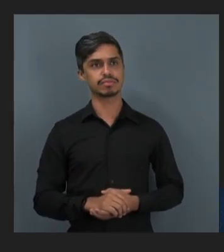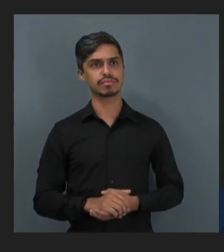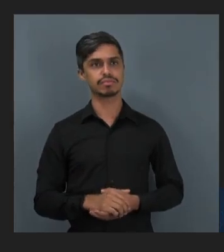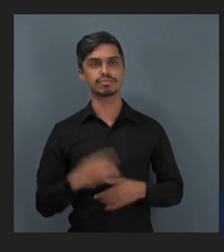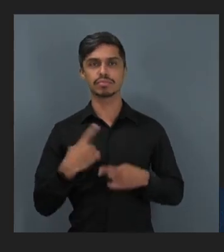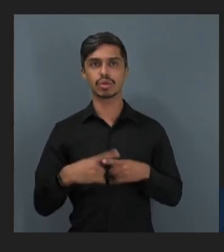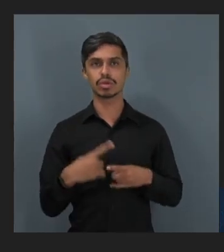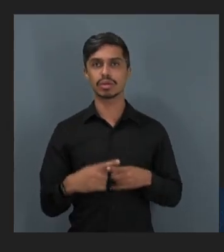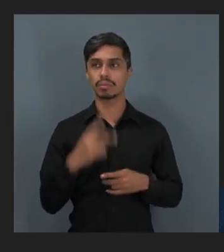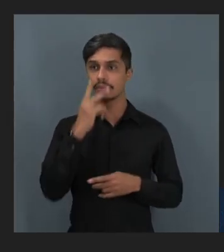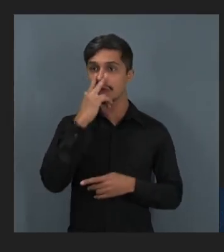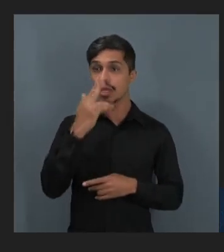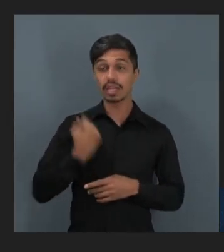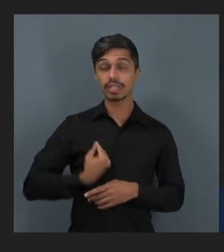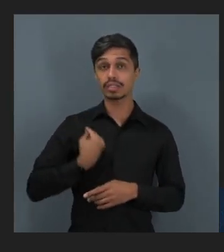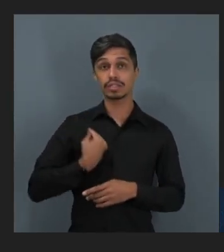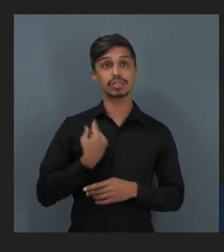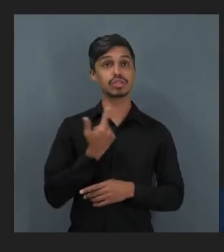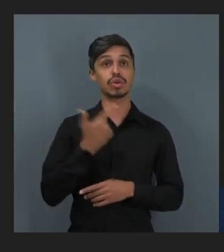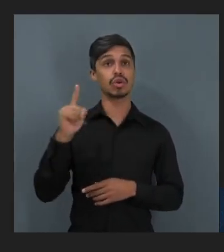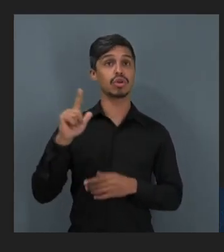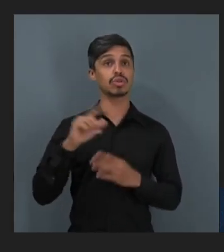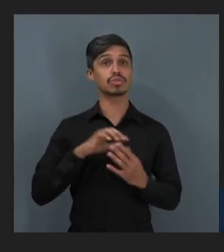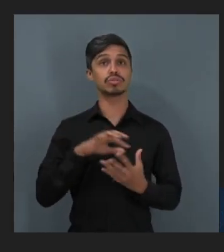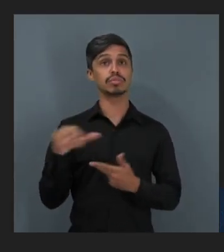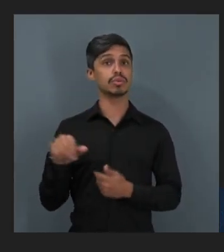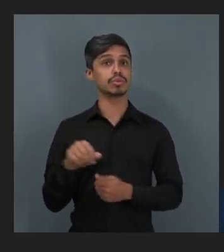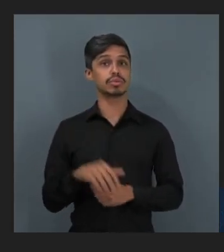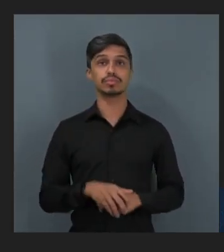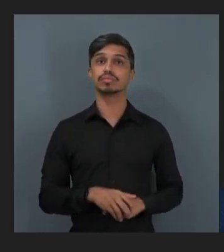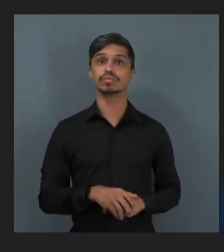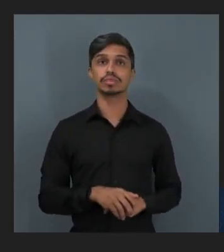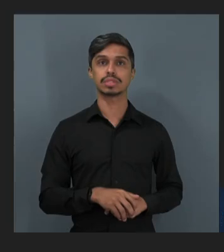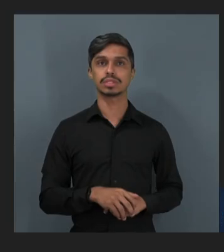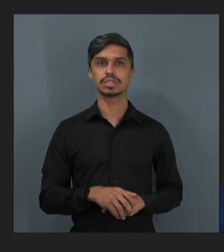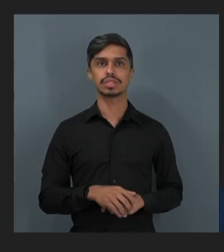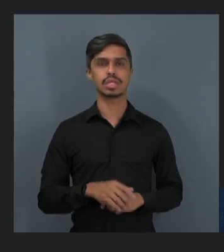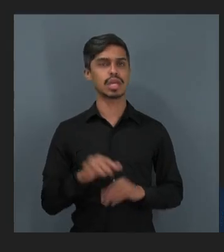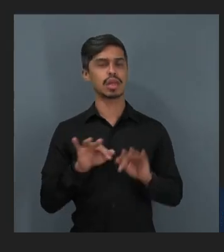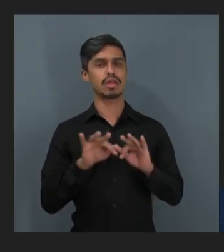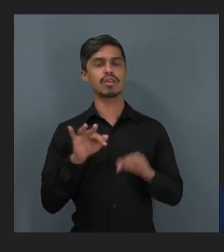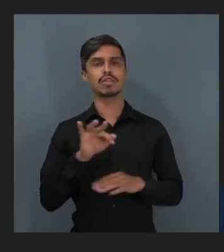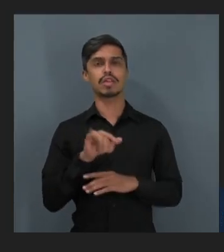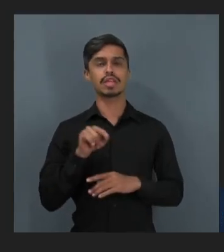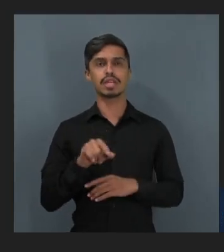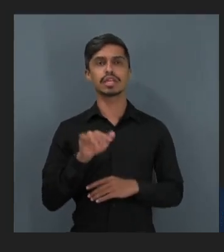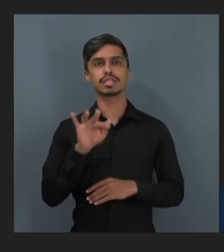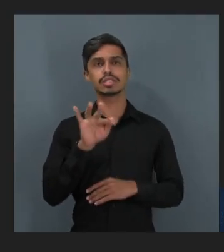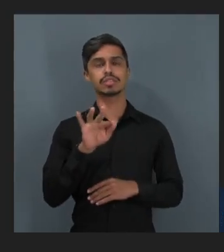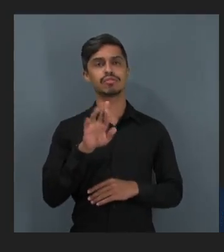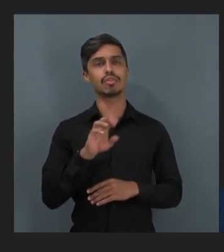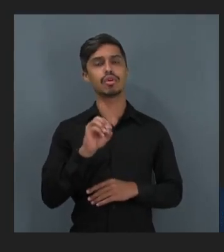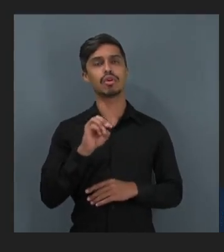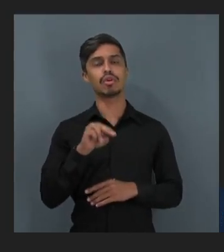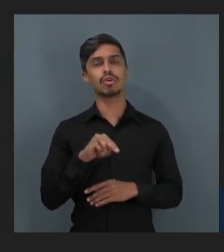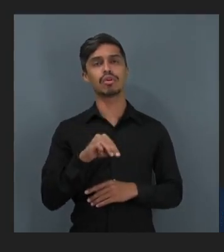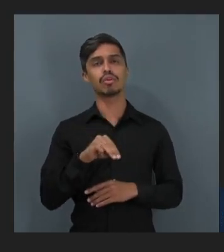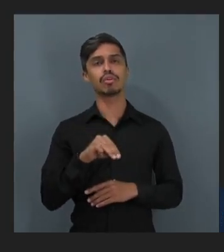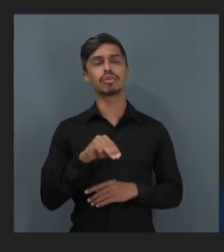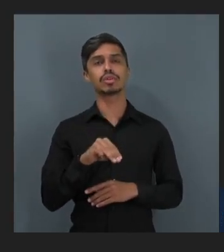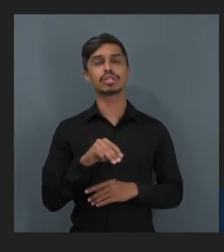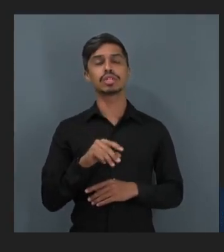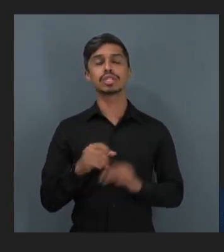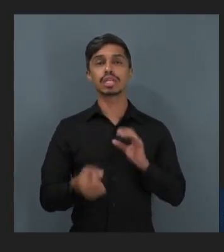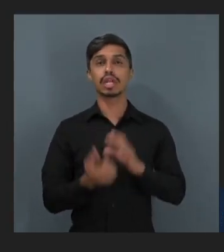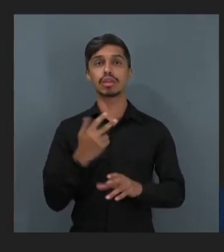Porque eles parecem viver em outro planeta, né? Esse fórum internacional, promovido pelo Grupo